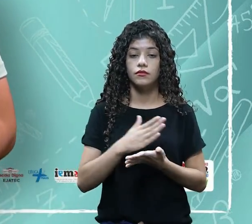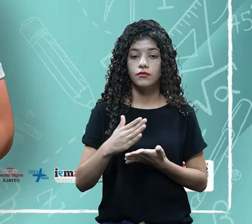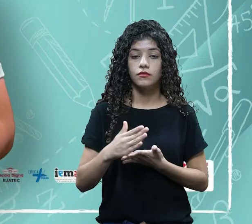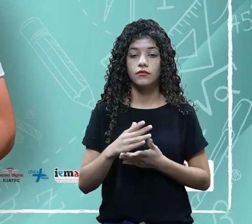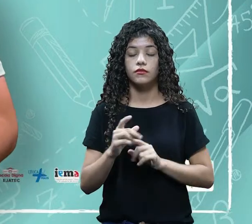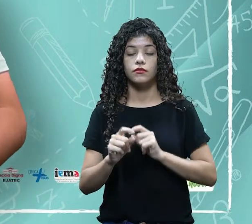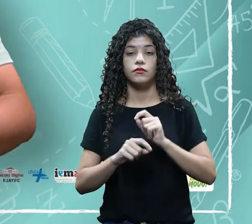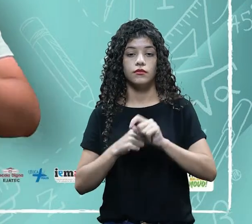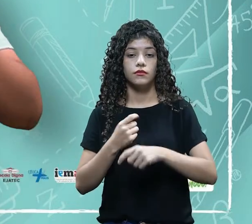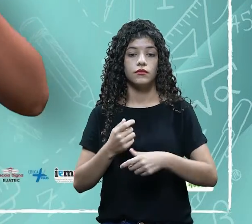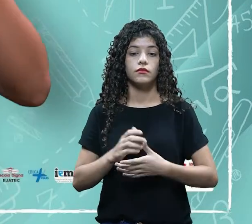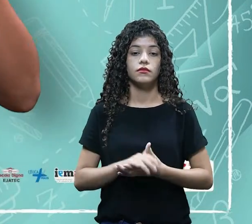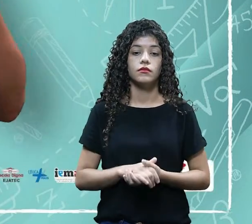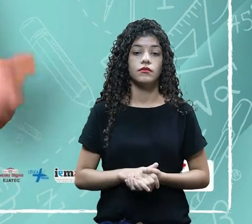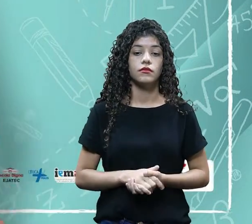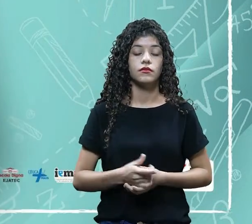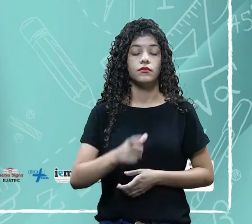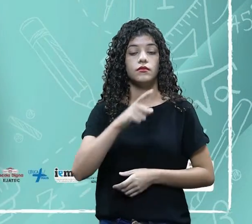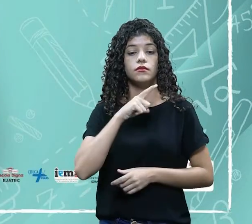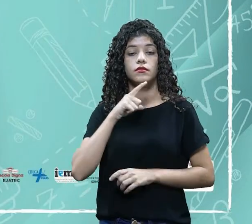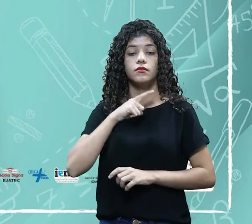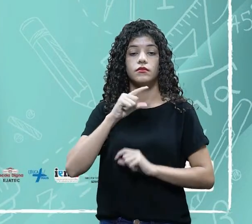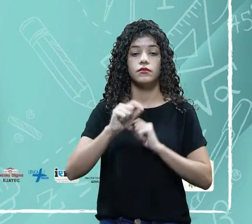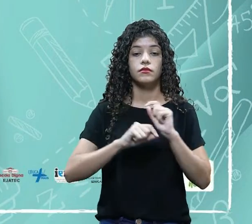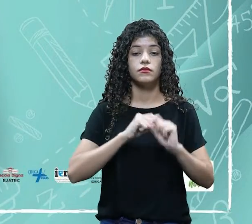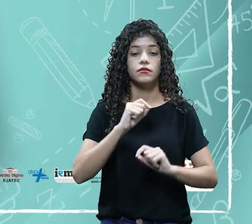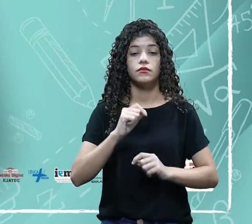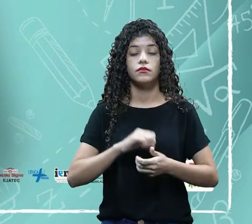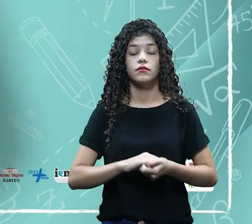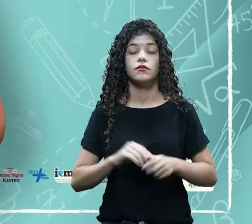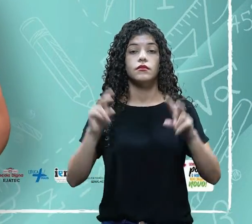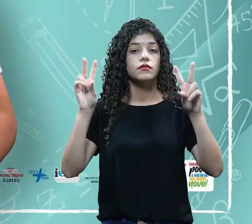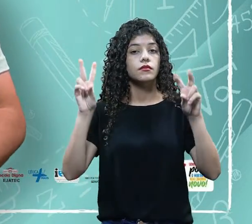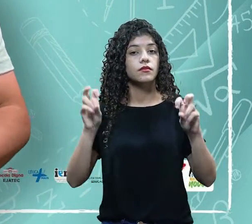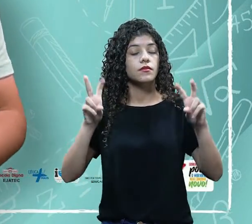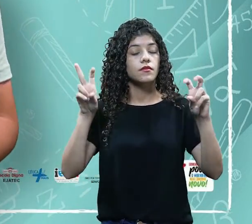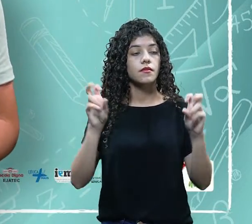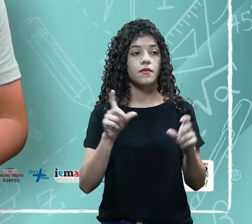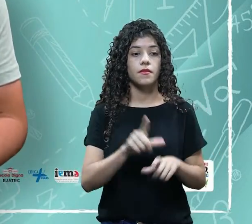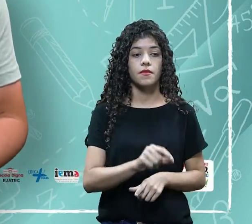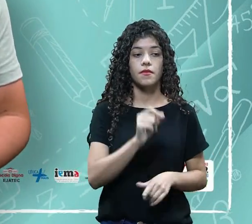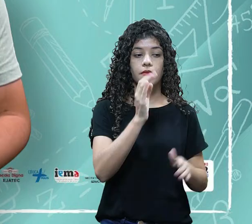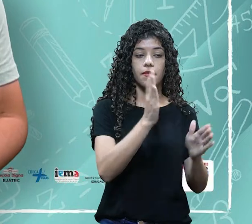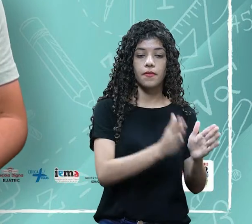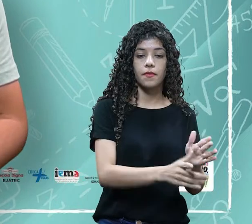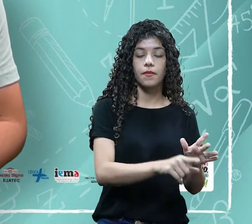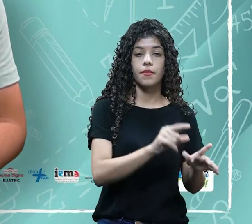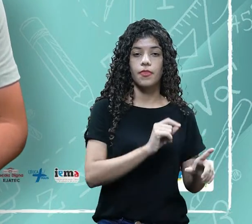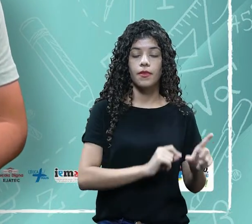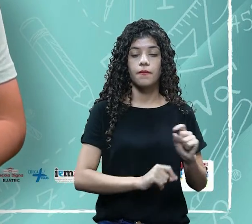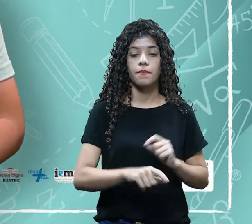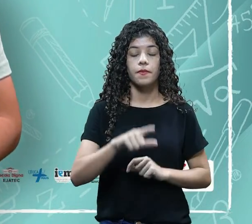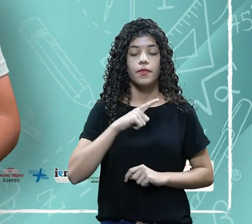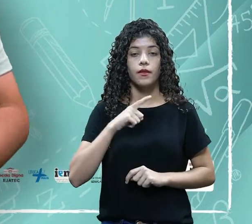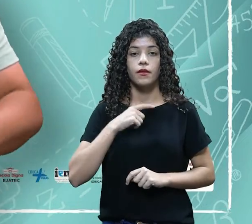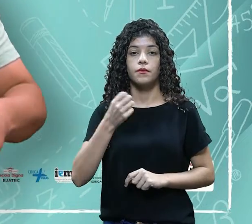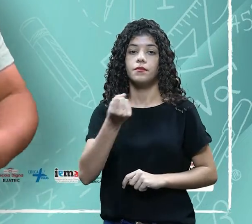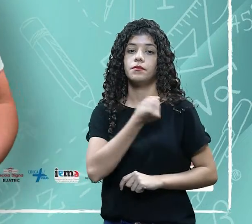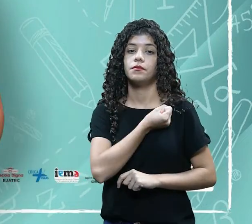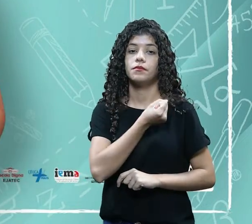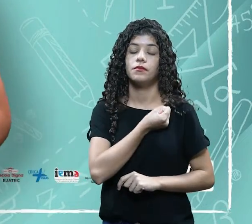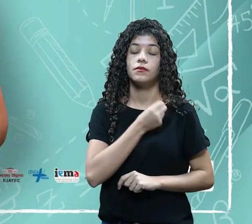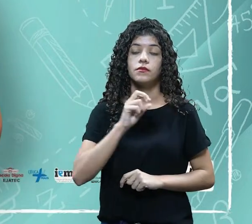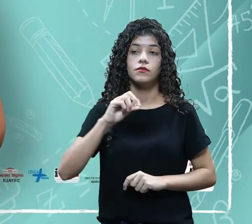né, que de fato faça a classificação de acordo com o assunto, né, que atribua uma numeração ou